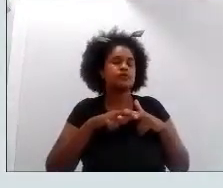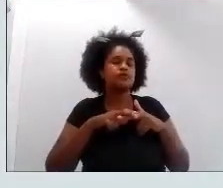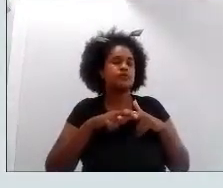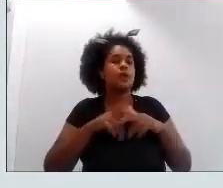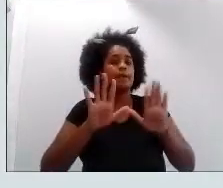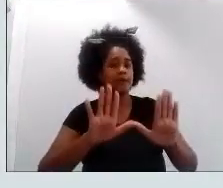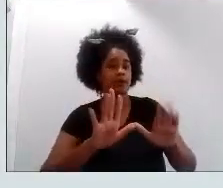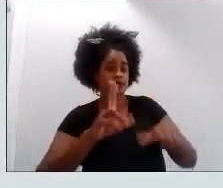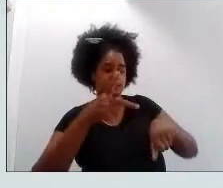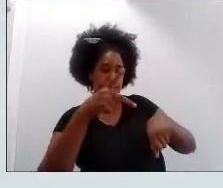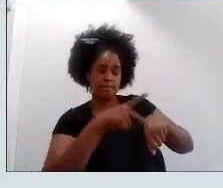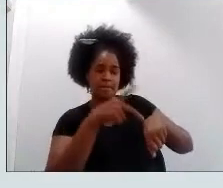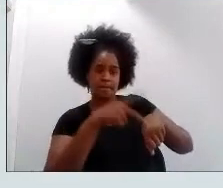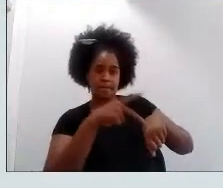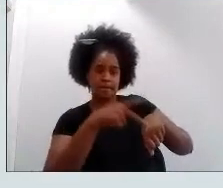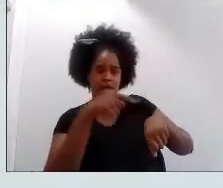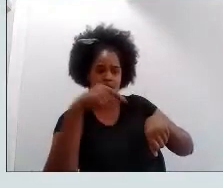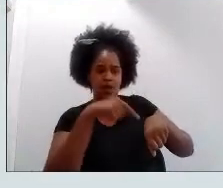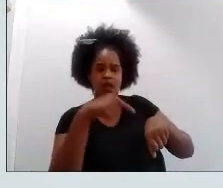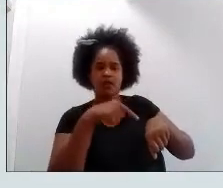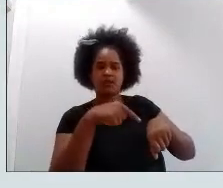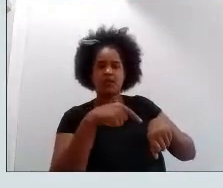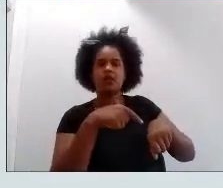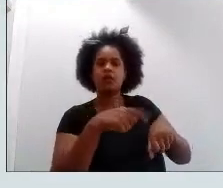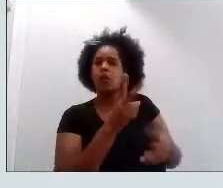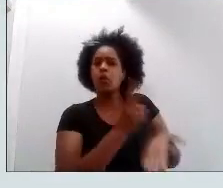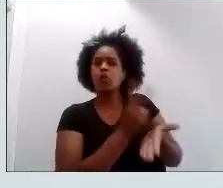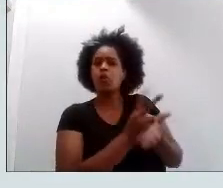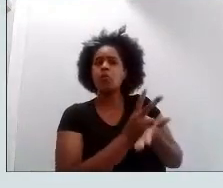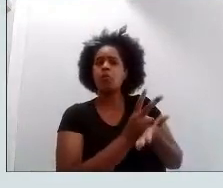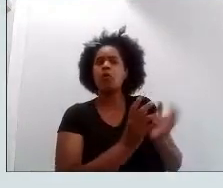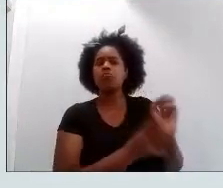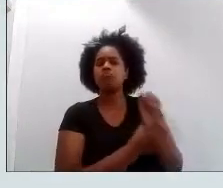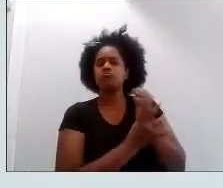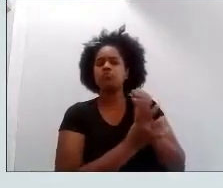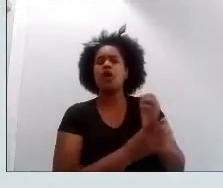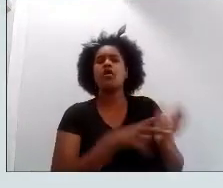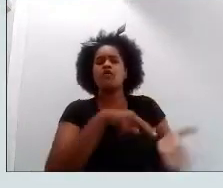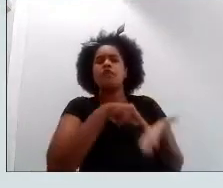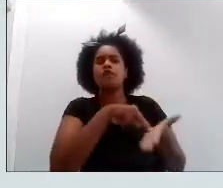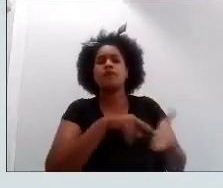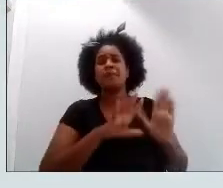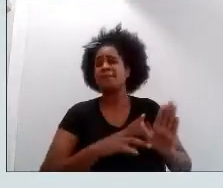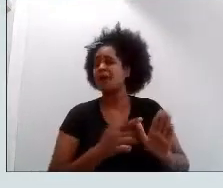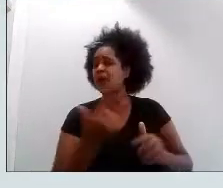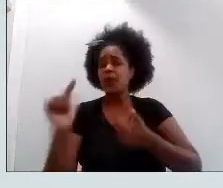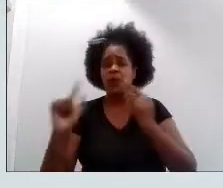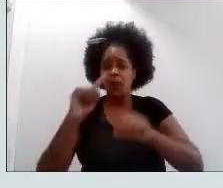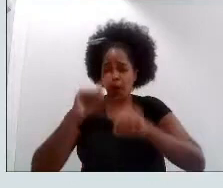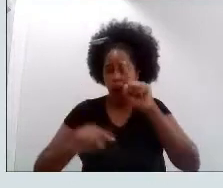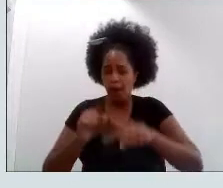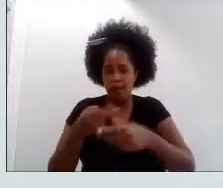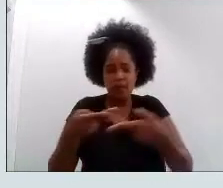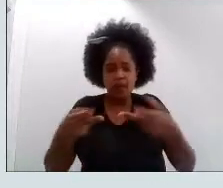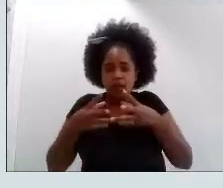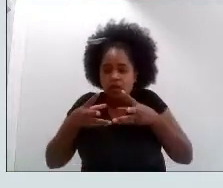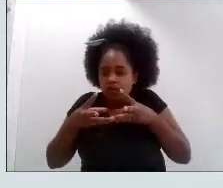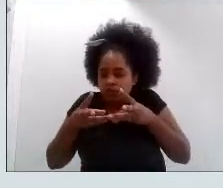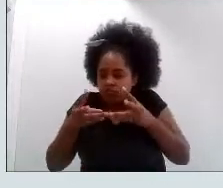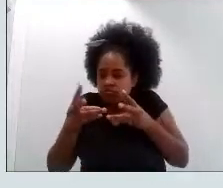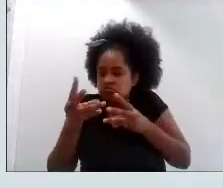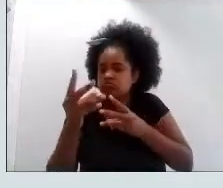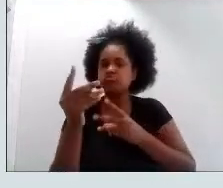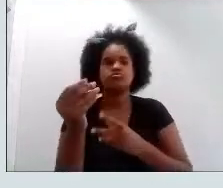e a cerâmica, vira pó. Ossos, madeira, palha, restos de